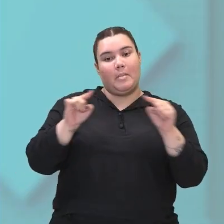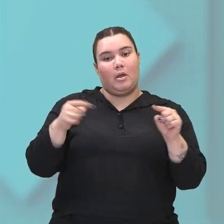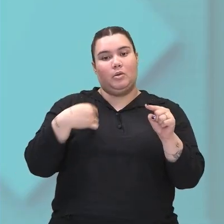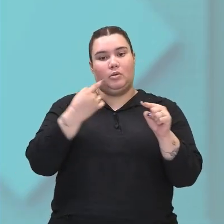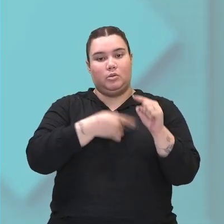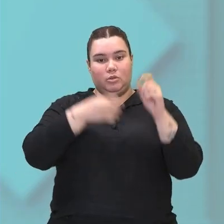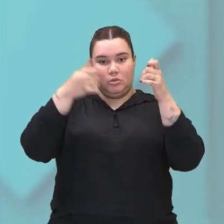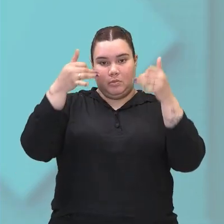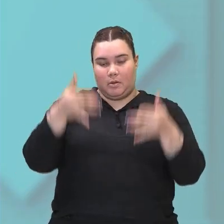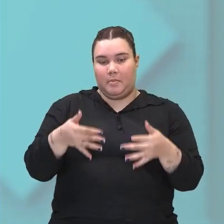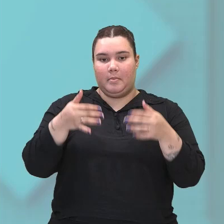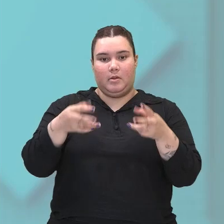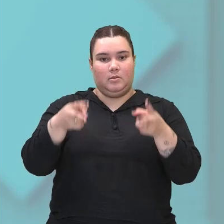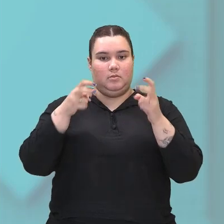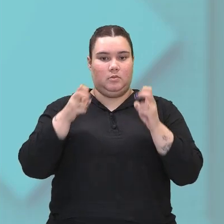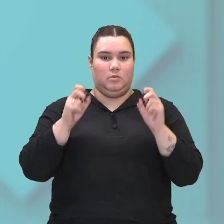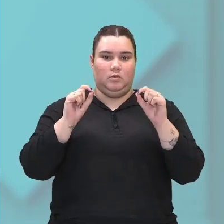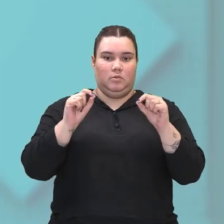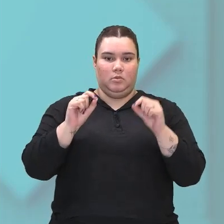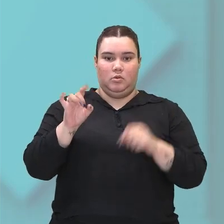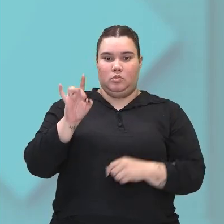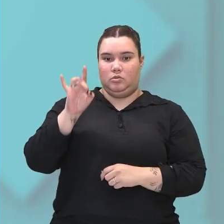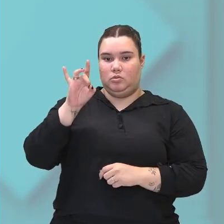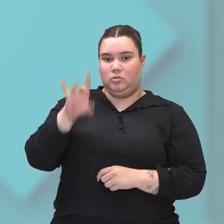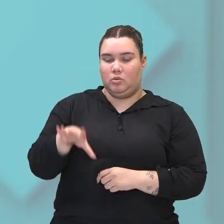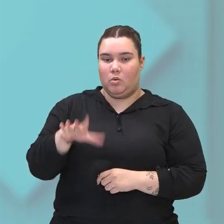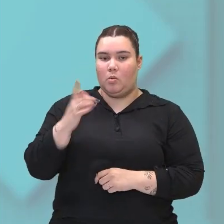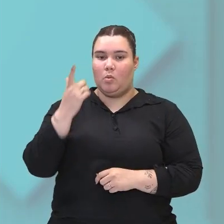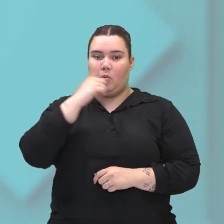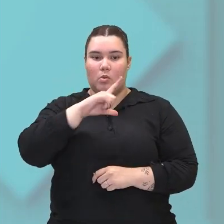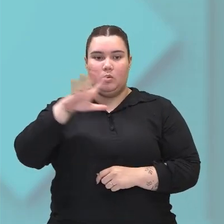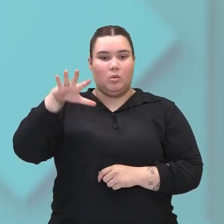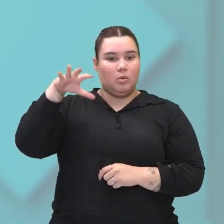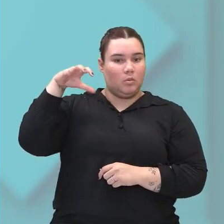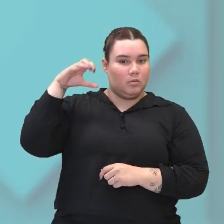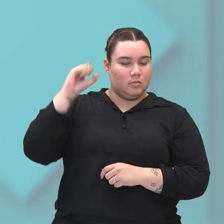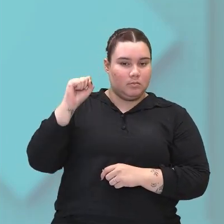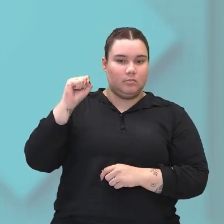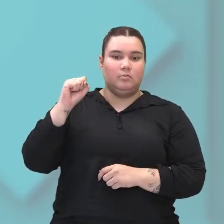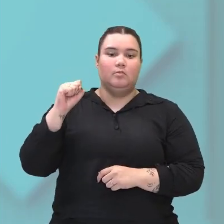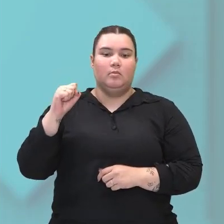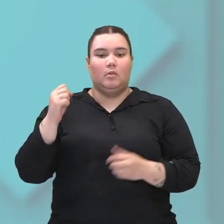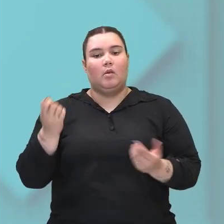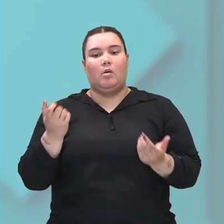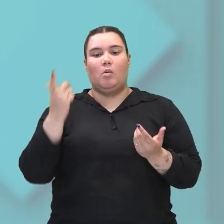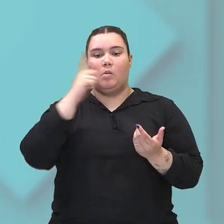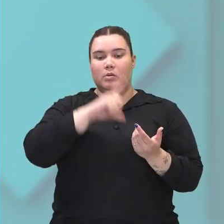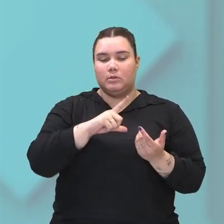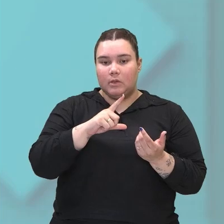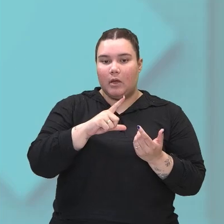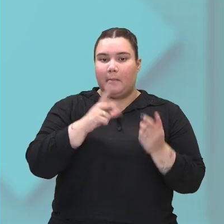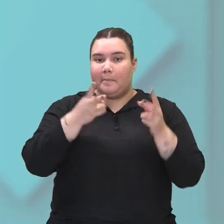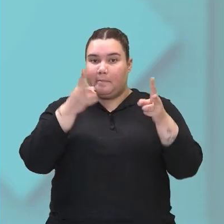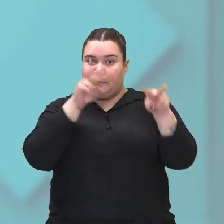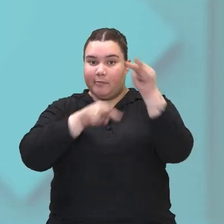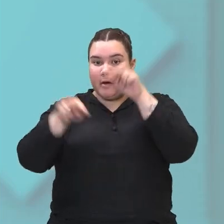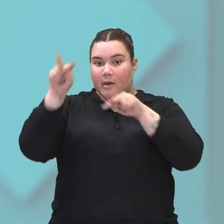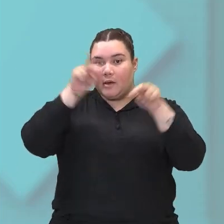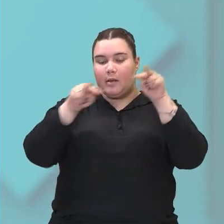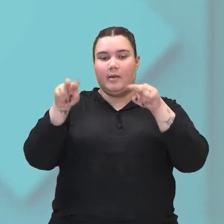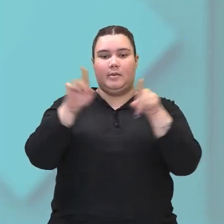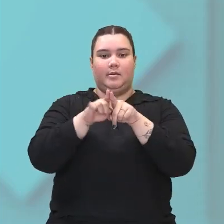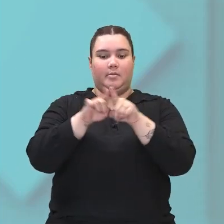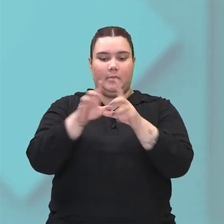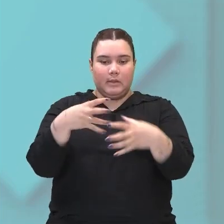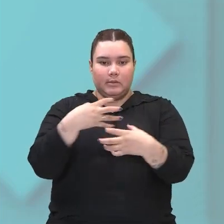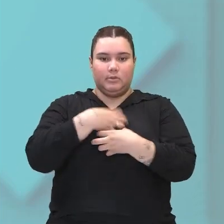vamos perceber que vai não só para aquilo que conseguimos ouvir, quase conseguimos ver e conseguimos sentir